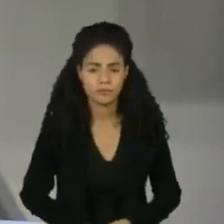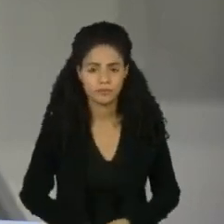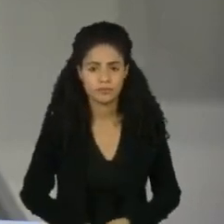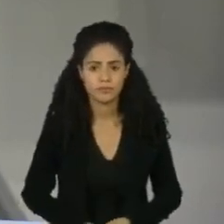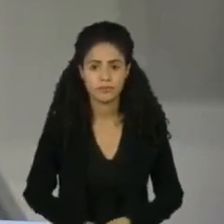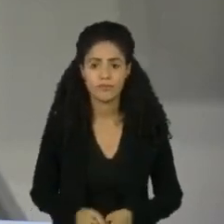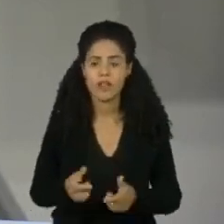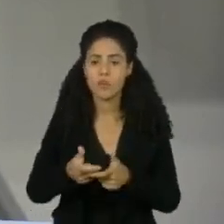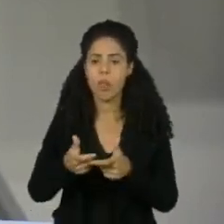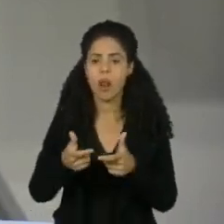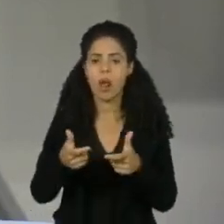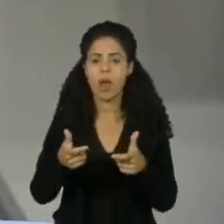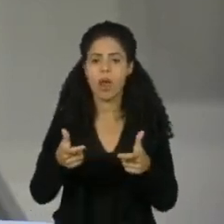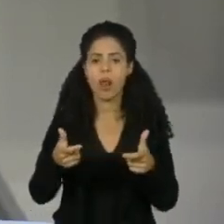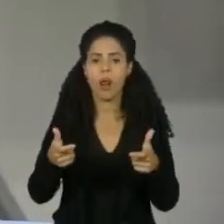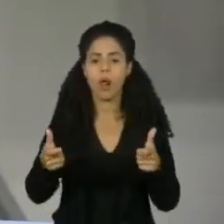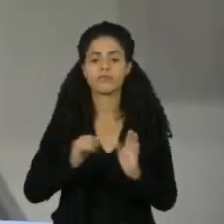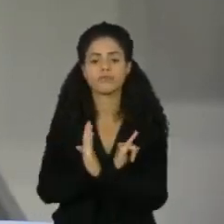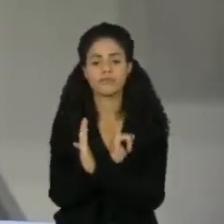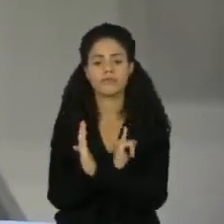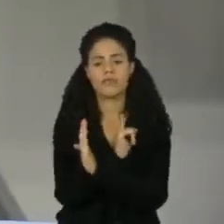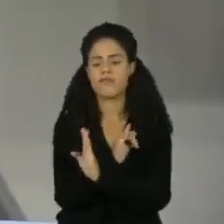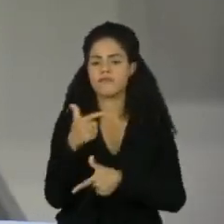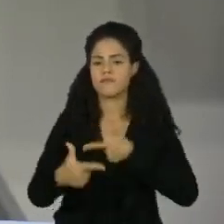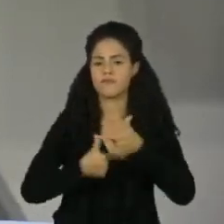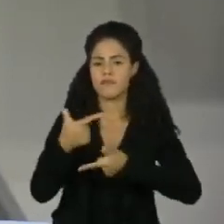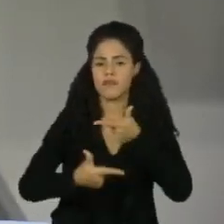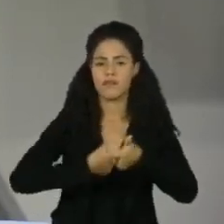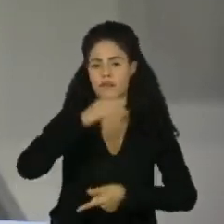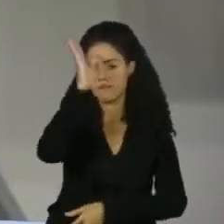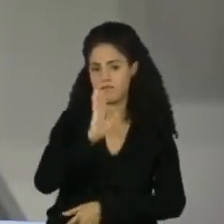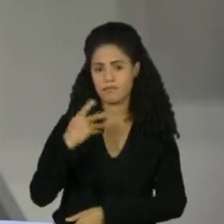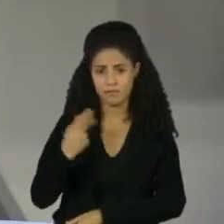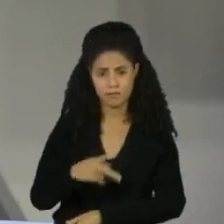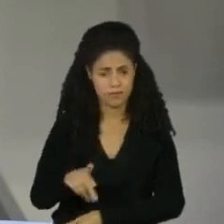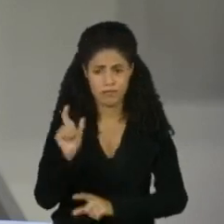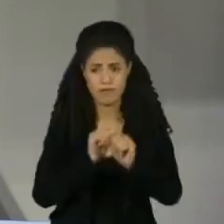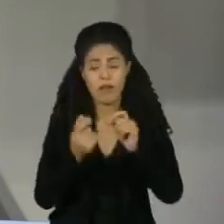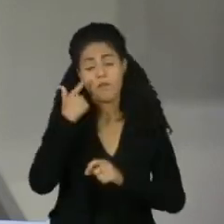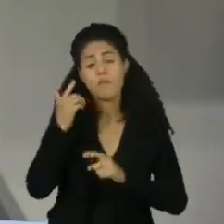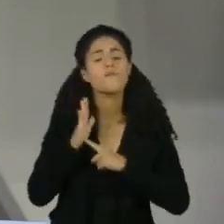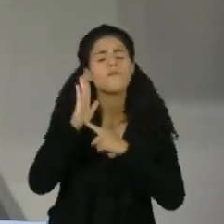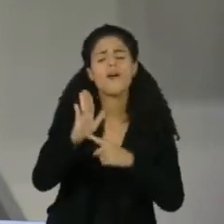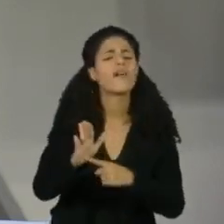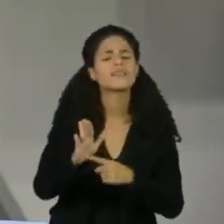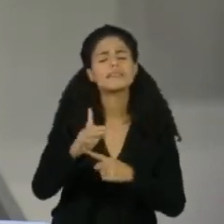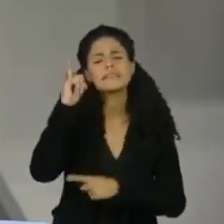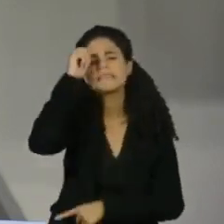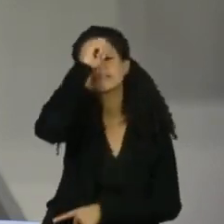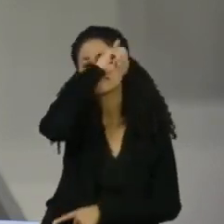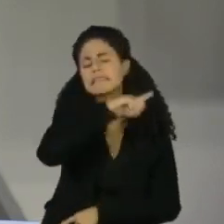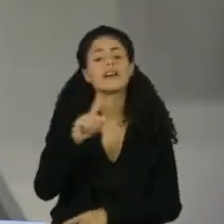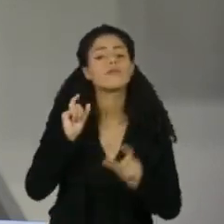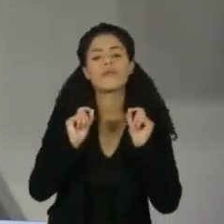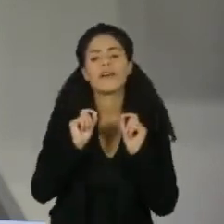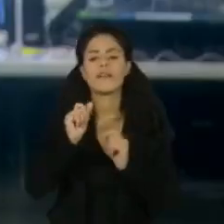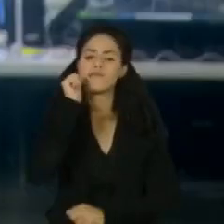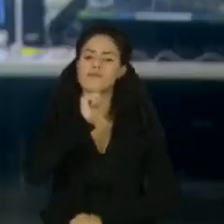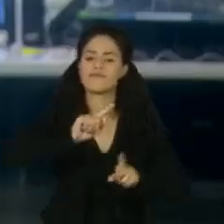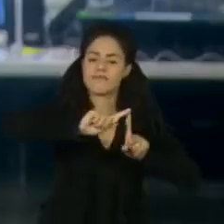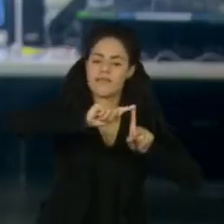O crescimento da informalidade no mercado de trabalho brasileiro revela uma dura realidade, principalmente para as